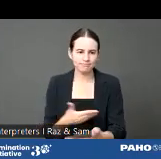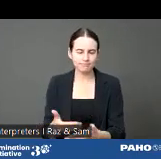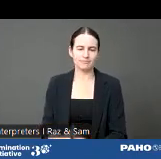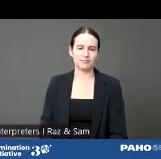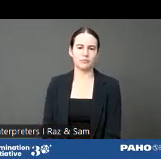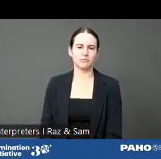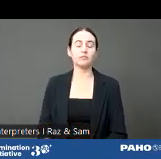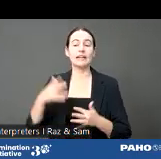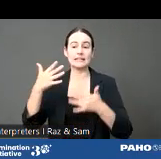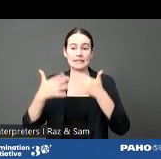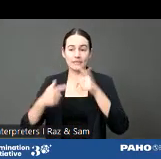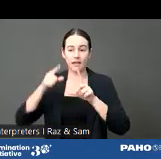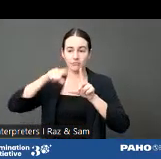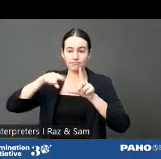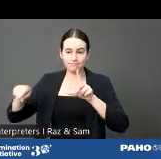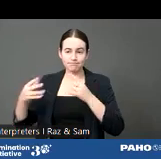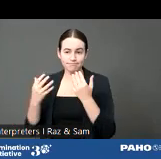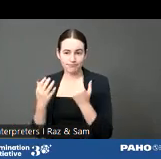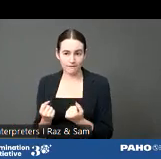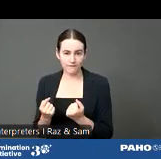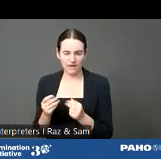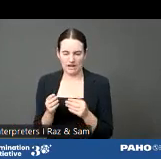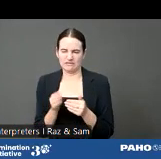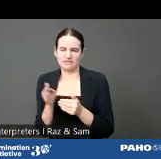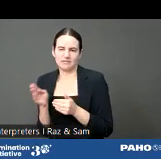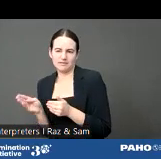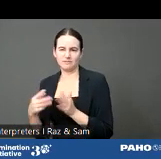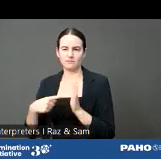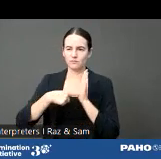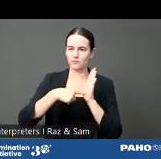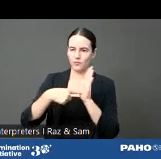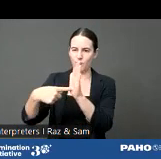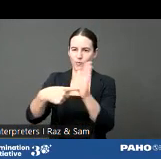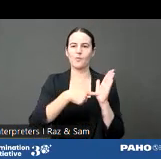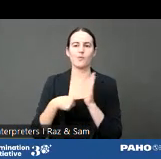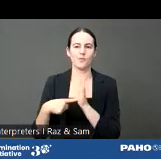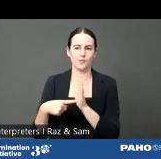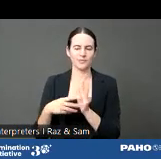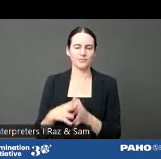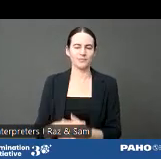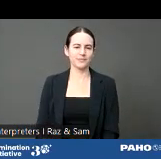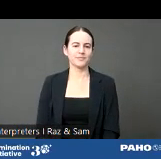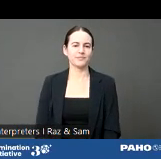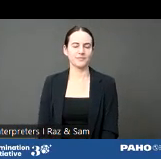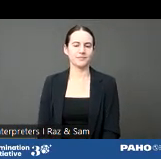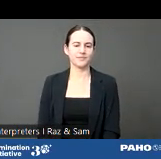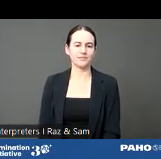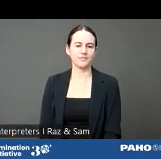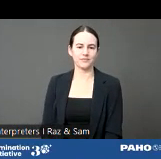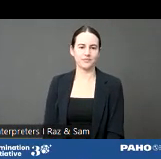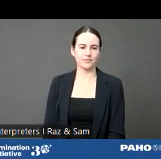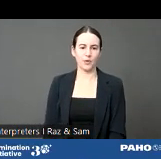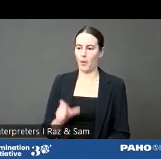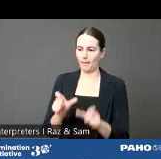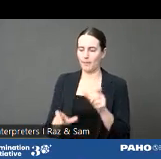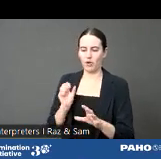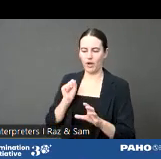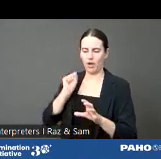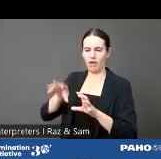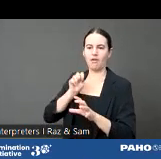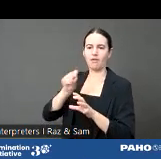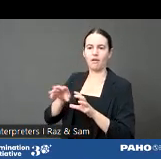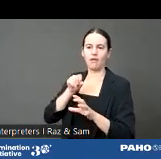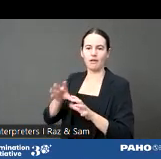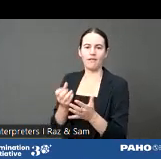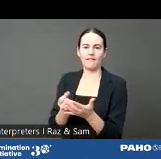regionais, que realmente tem um diretório regional para monitoramento das informações, e esperamos que